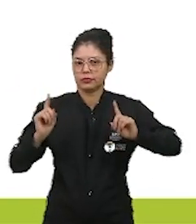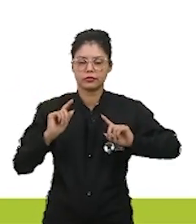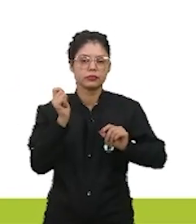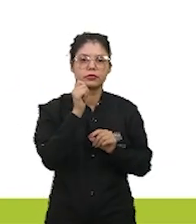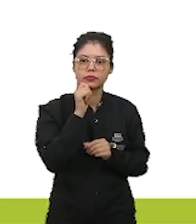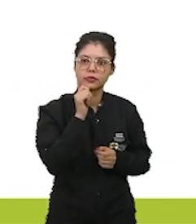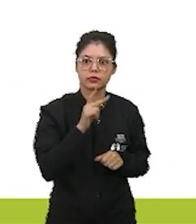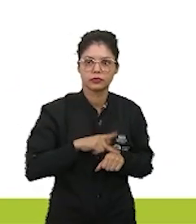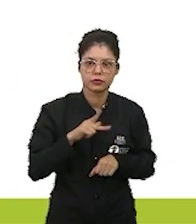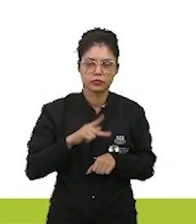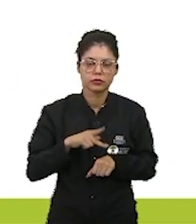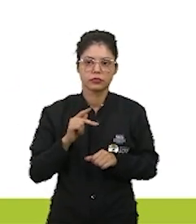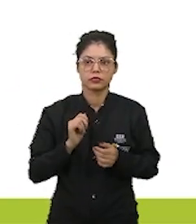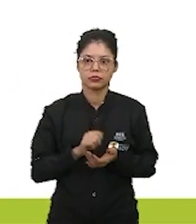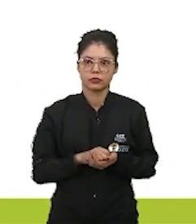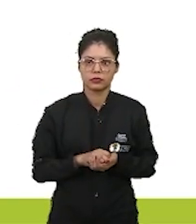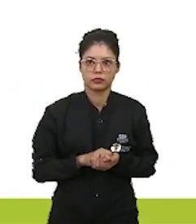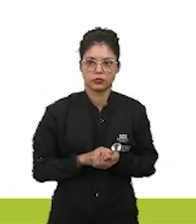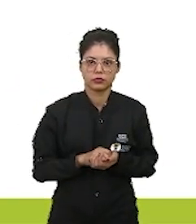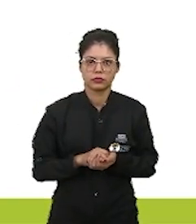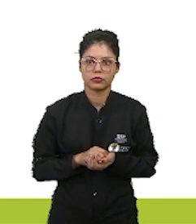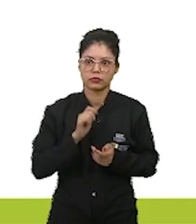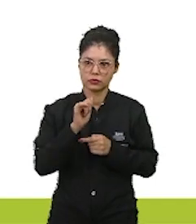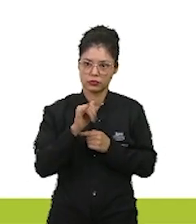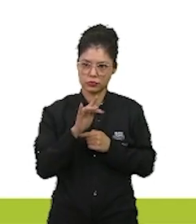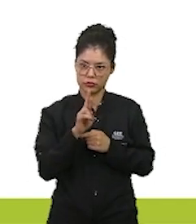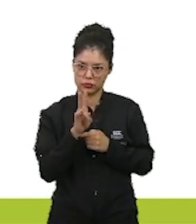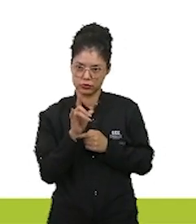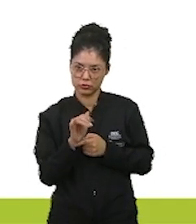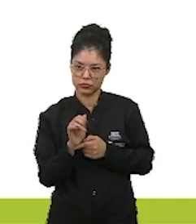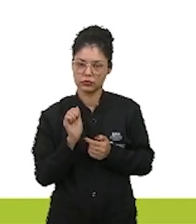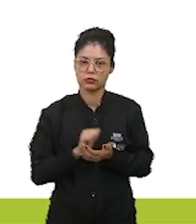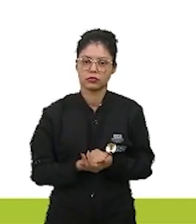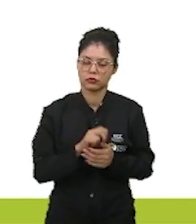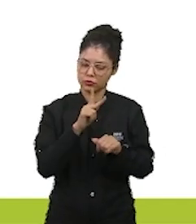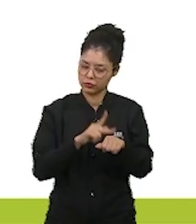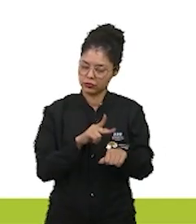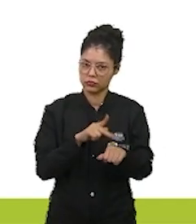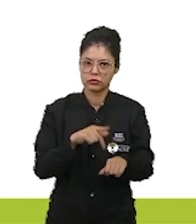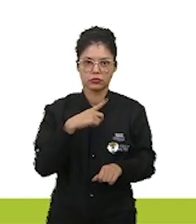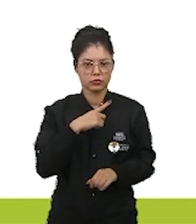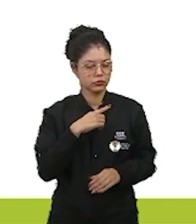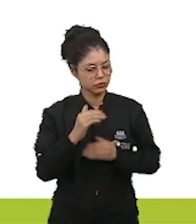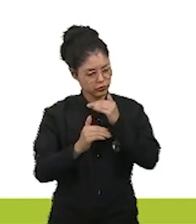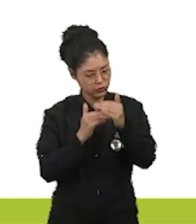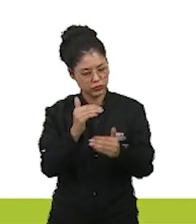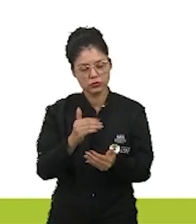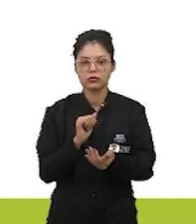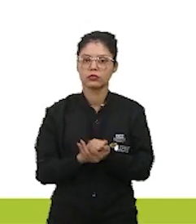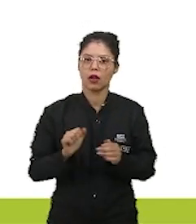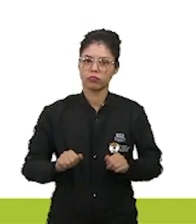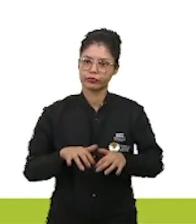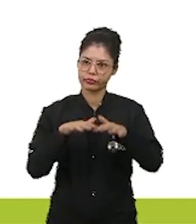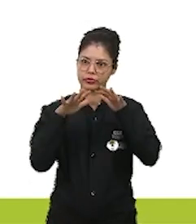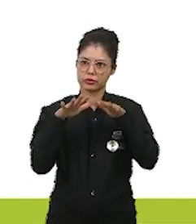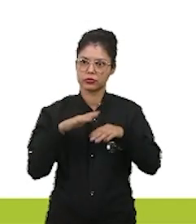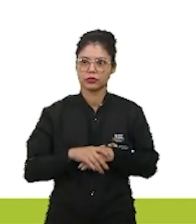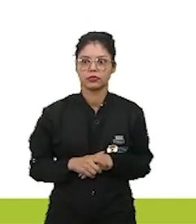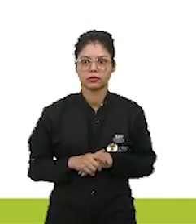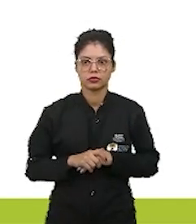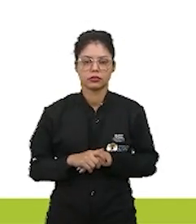as rochas que são ígneas, elas não são rochas que têm todo esse acúmulo aí